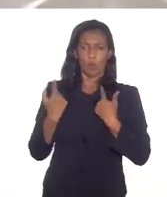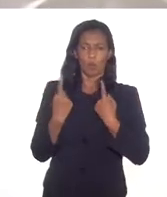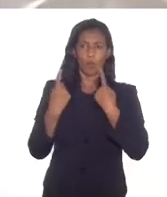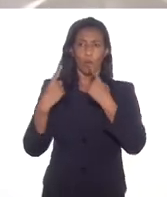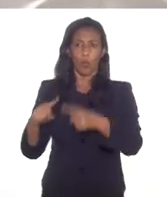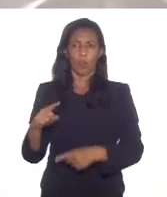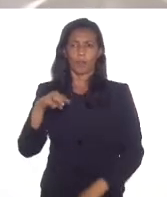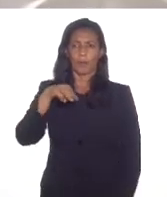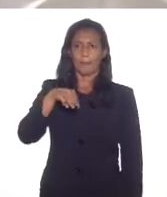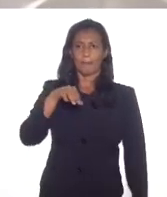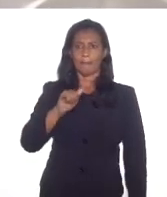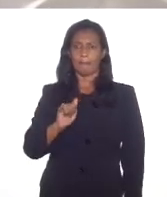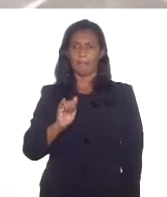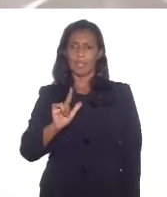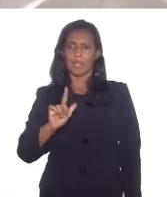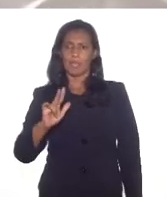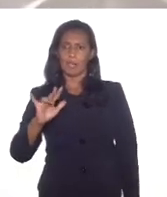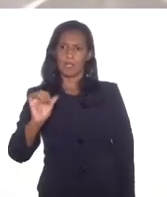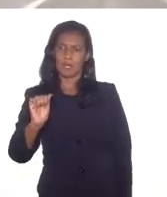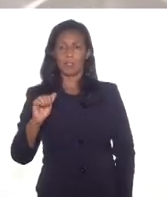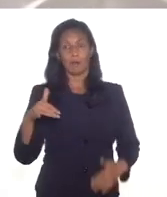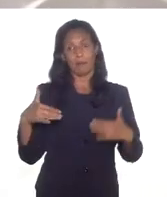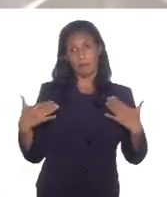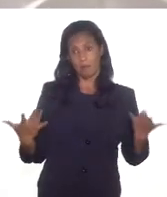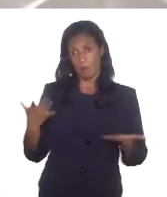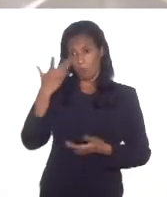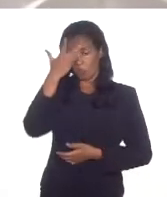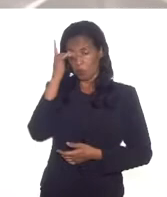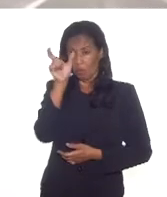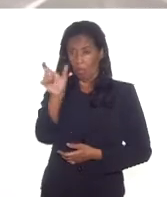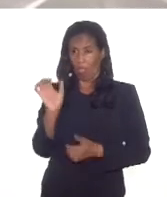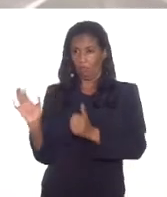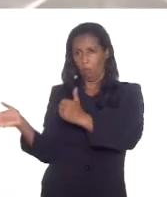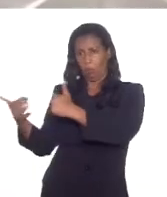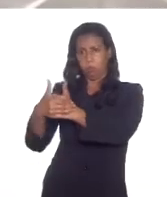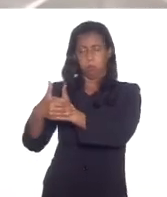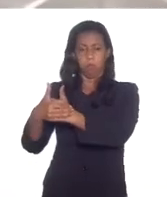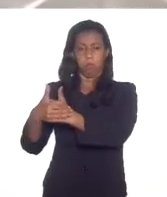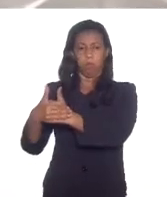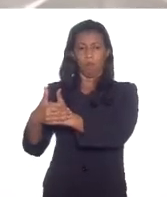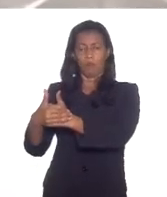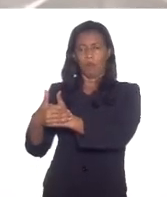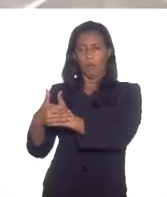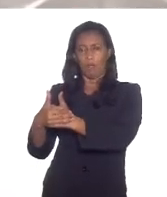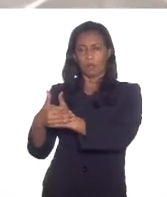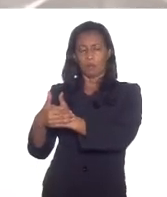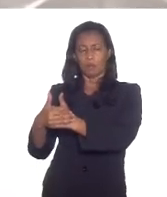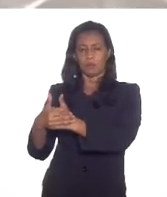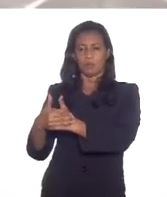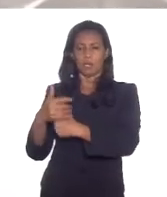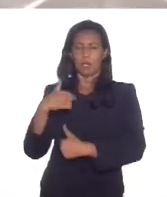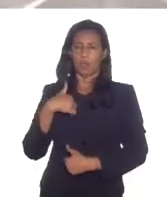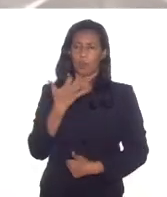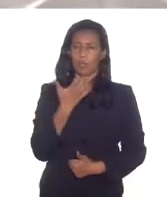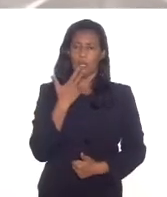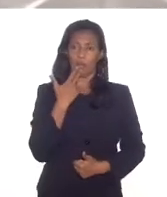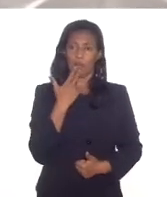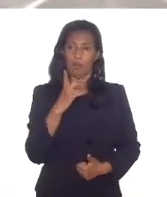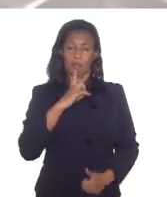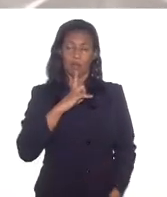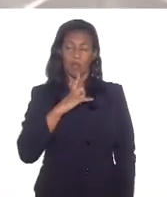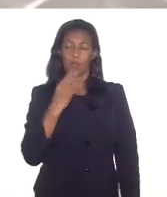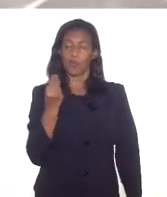milícia. Então, para aqueles que estão, né, que estão aí se escondendo atrás do anonimato, eu quero dizer que eu tenho